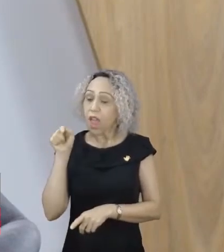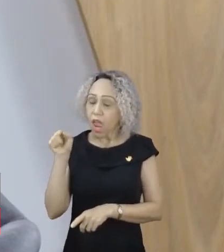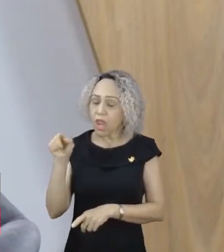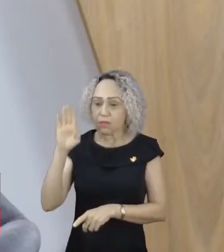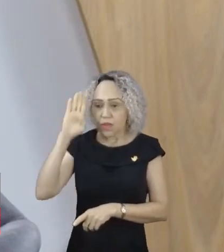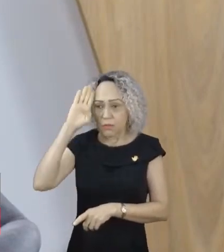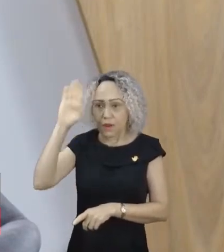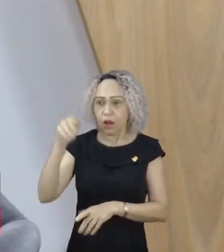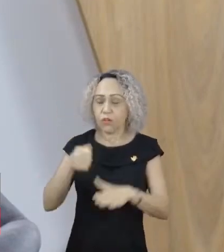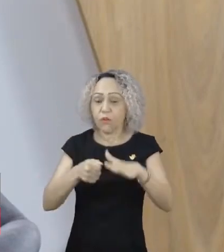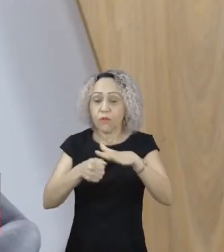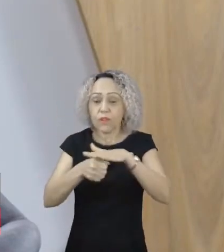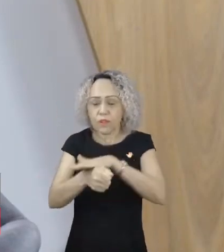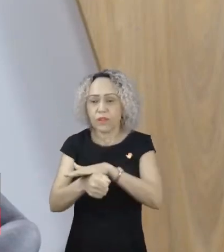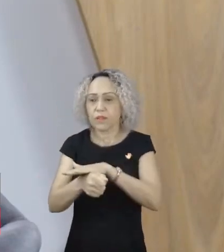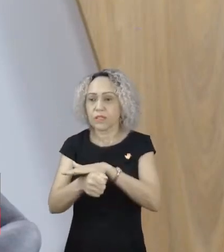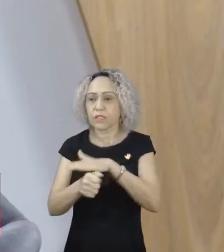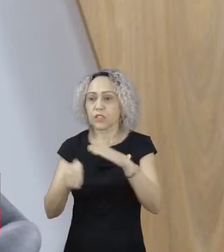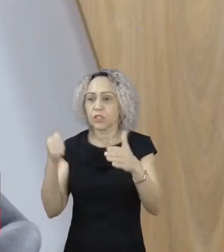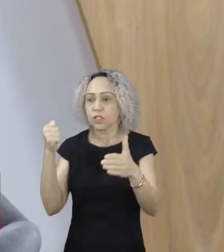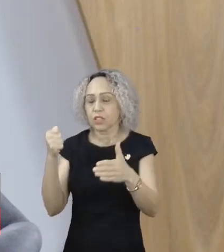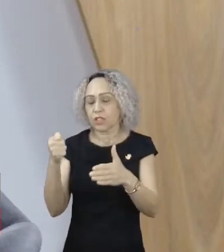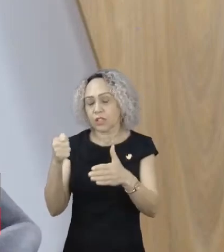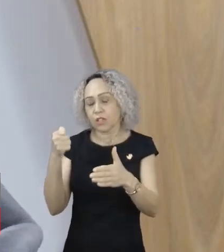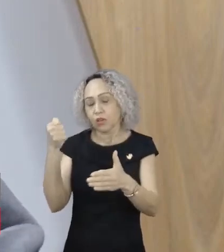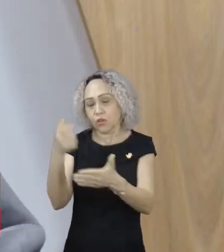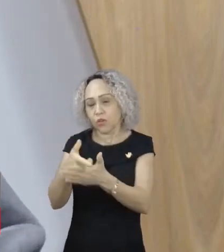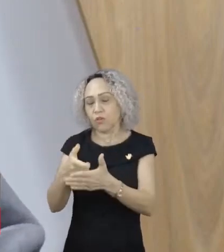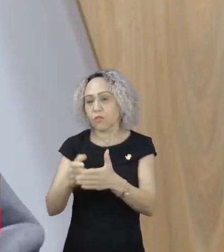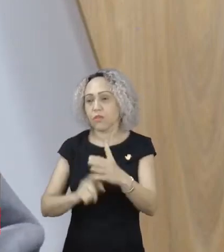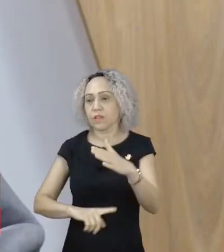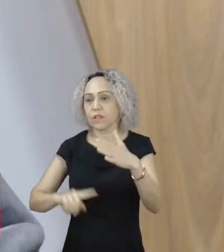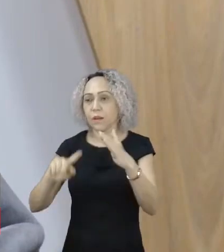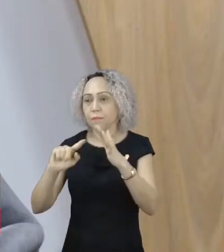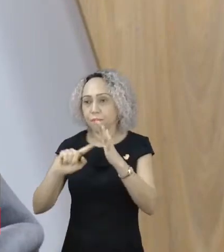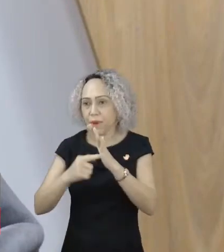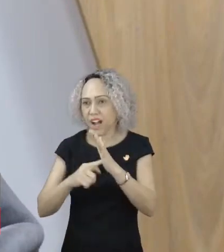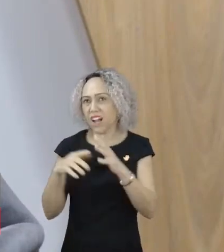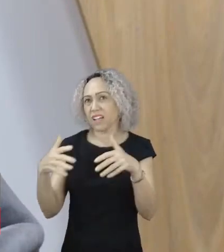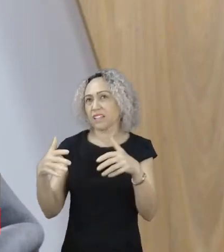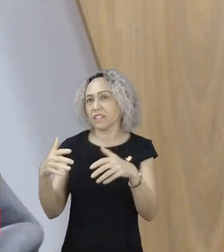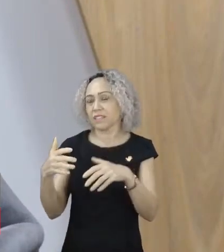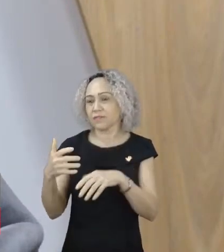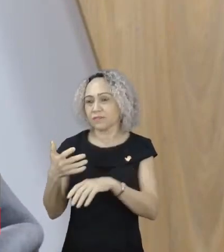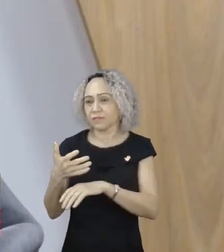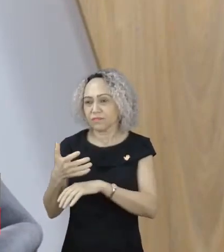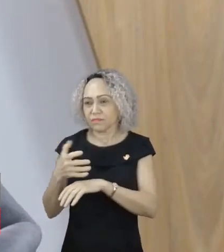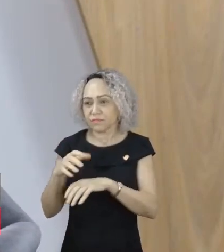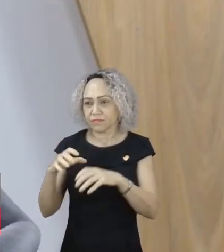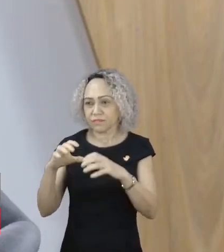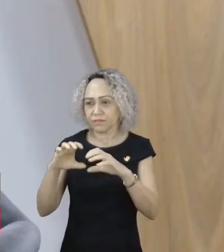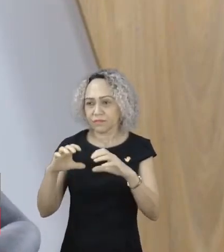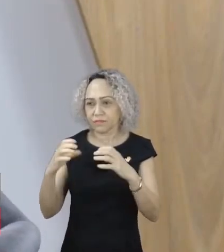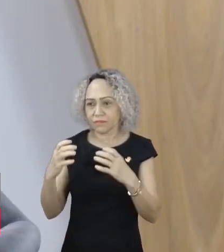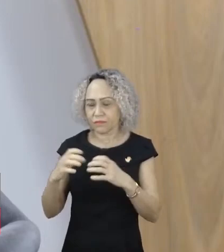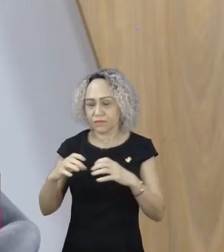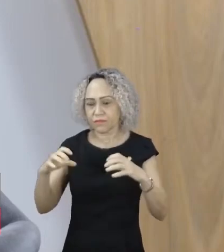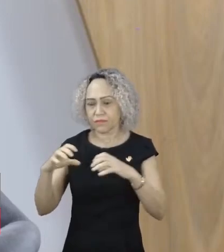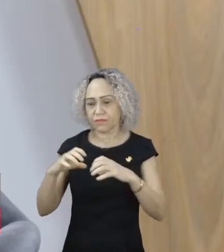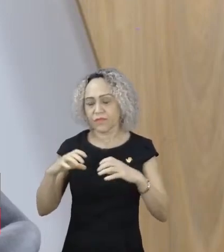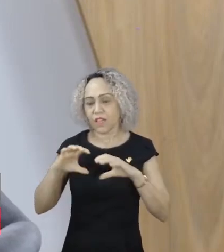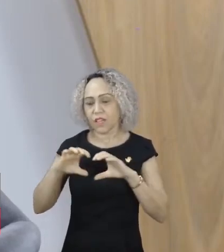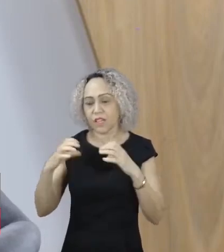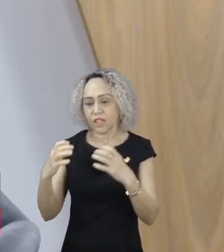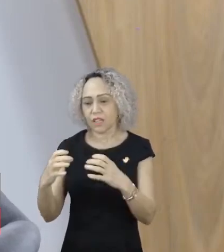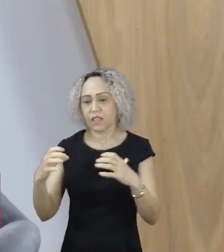importa máquinas. A gente ainda tem uma produção local no Brasil, graças ao BNDES, porque o BNDES, nos seus financiamentos, ele exige que